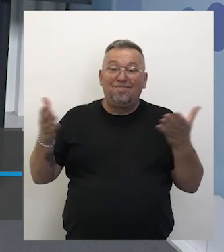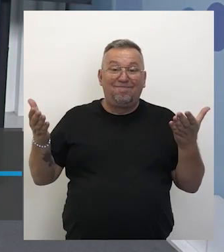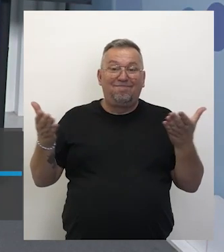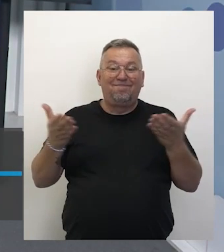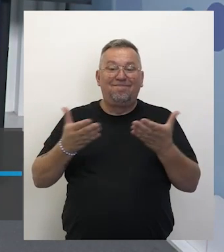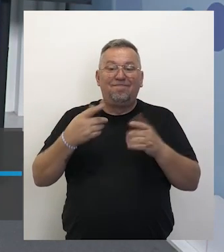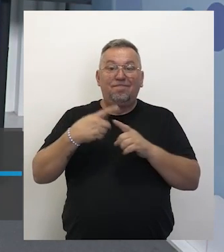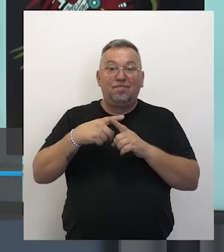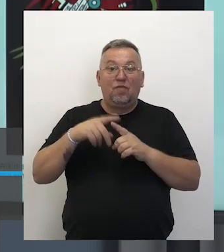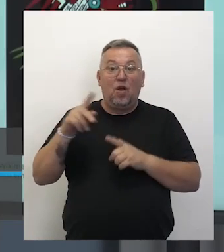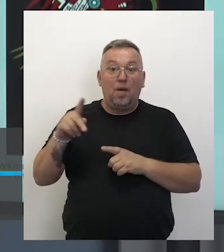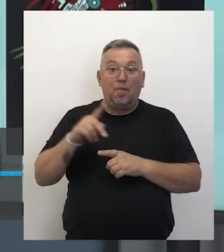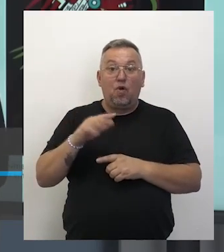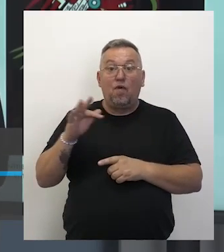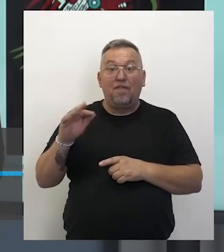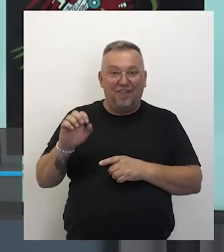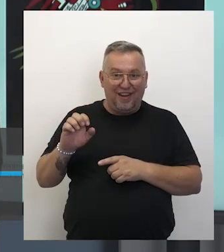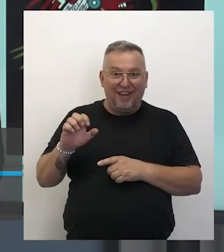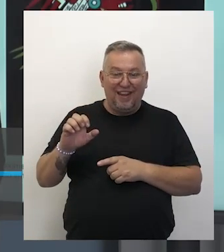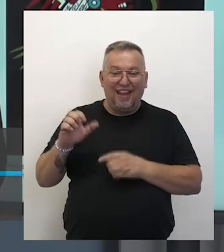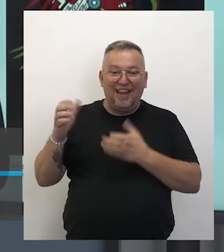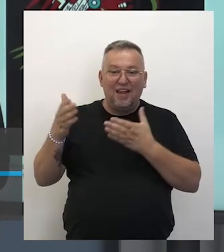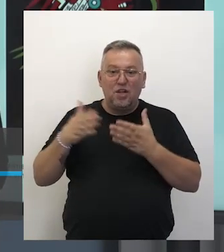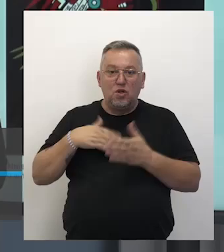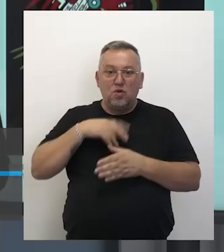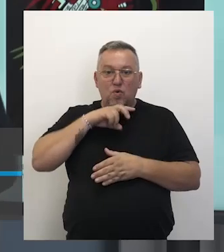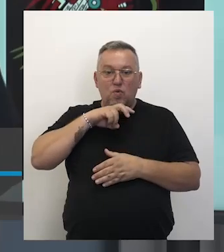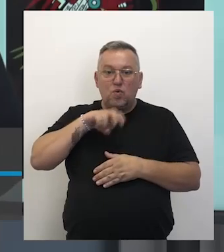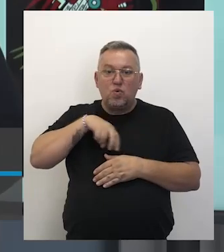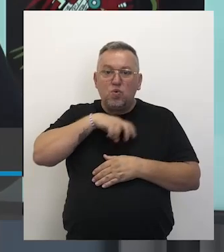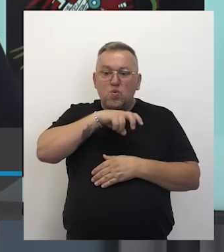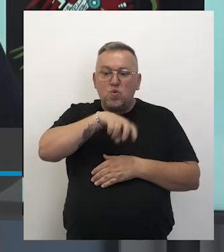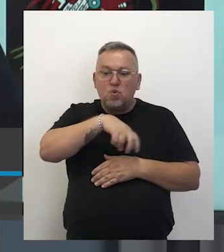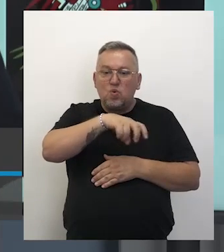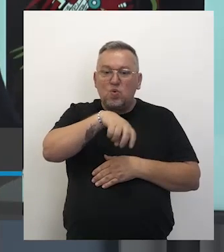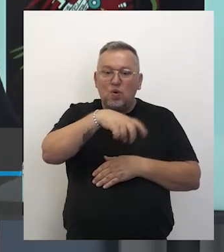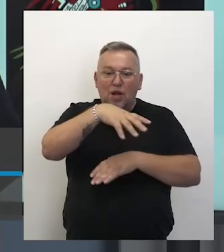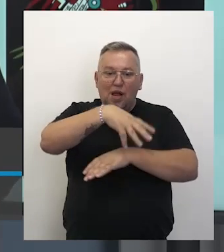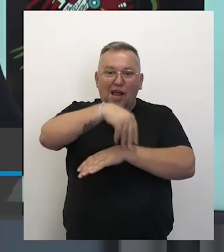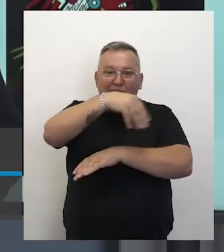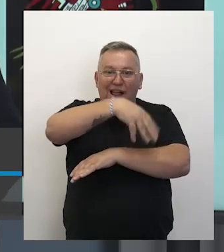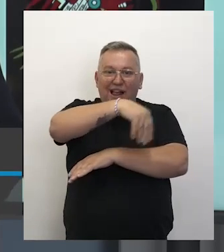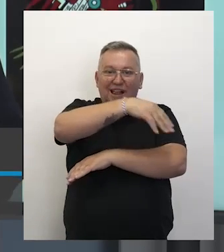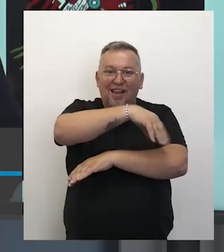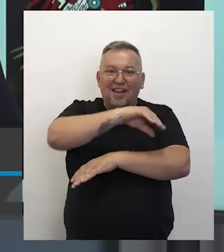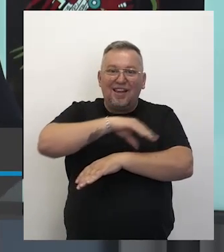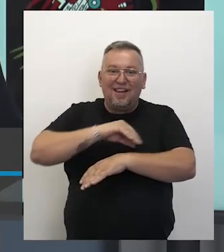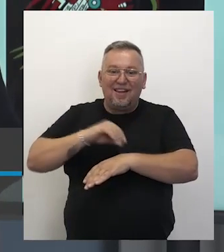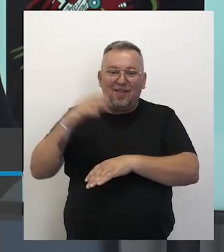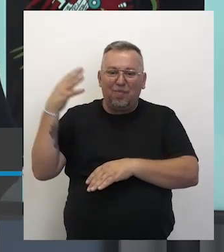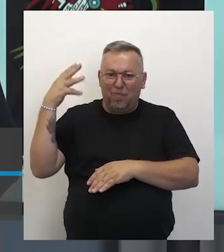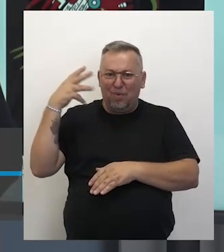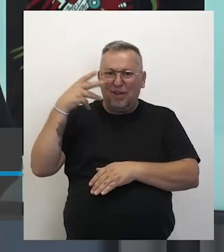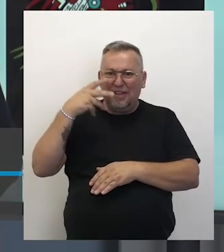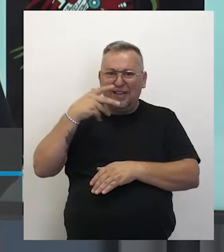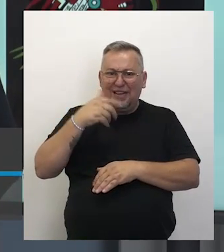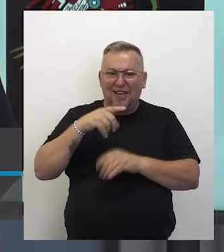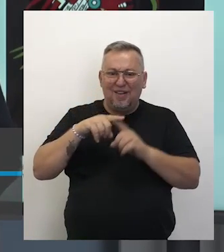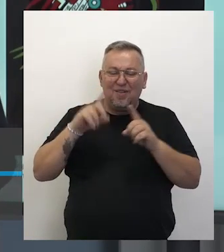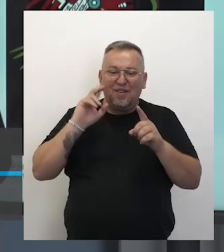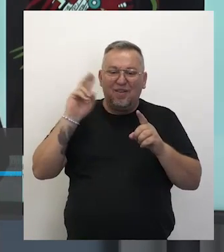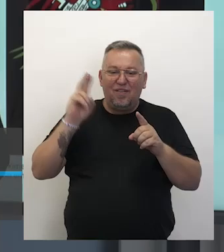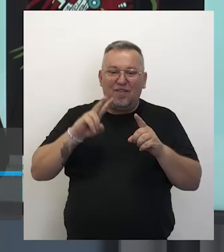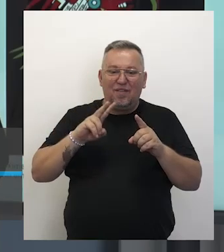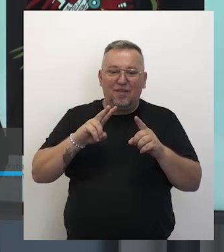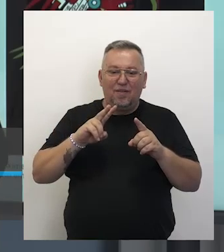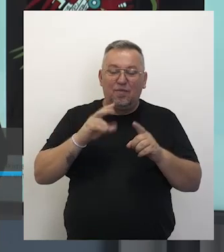porque a Profê, ela trouxe aqui a serpente emplumada. Eu até acho difícil falar esse nome, mas eu vou colocar na tela, e